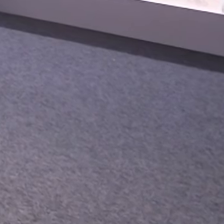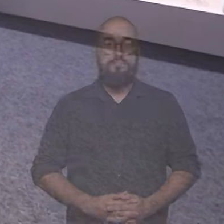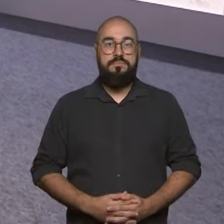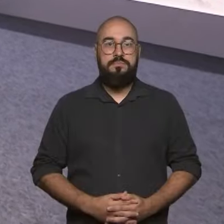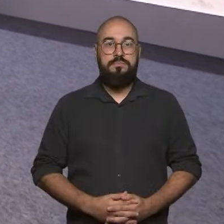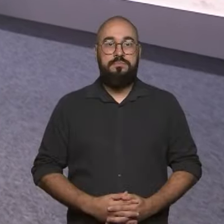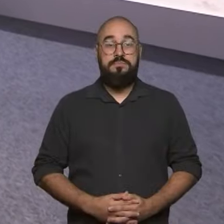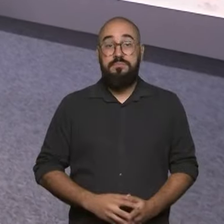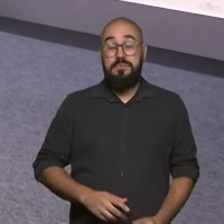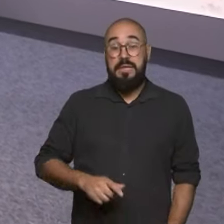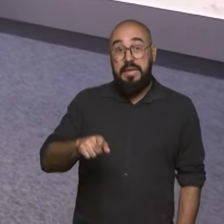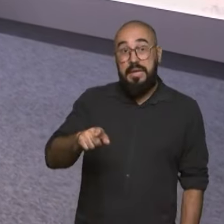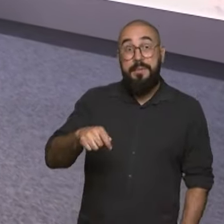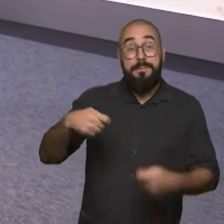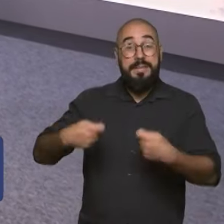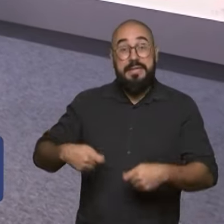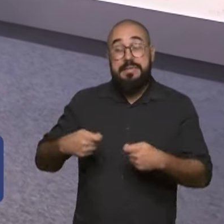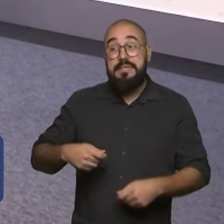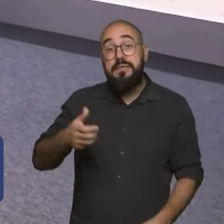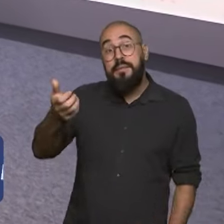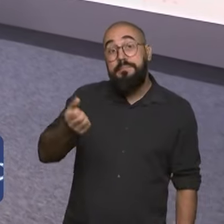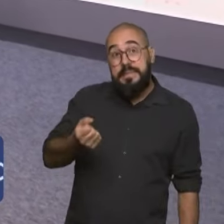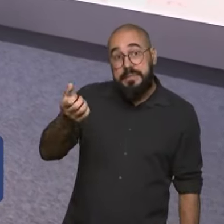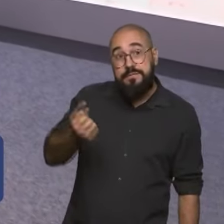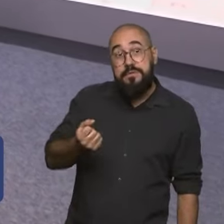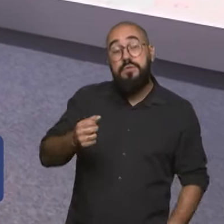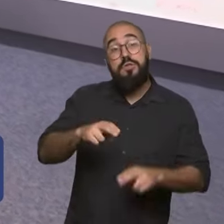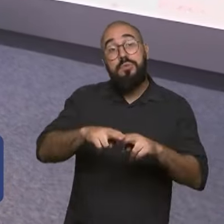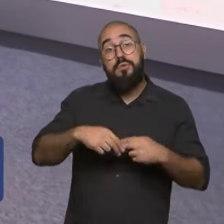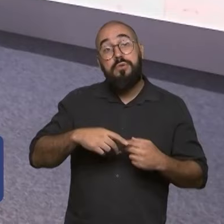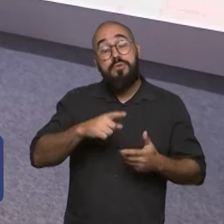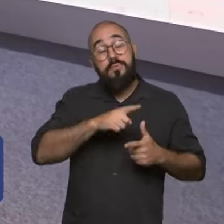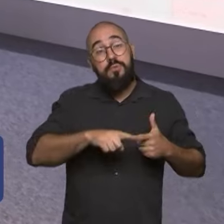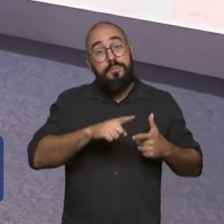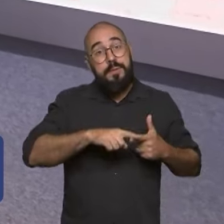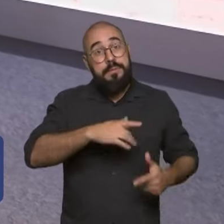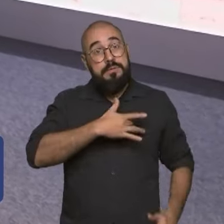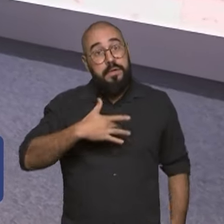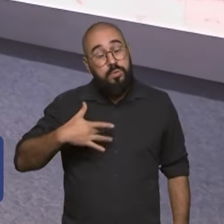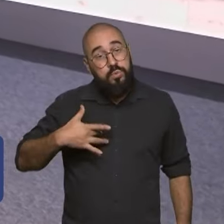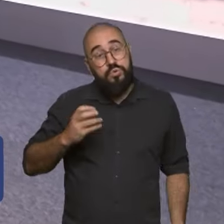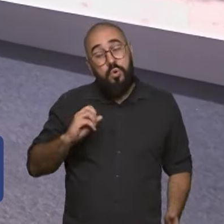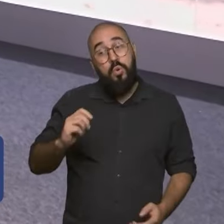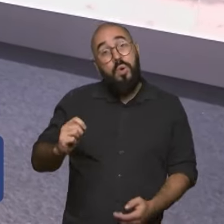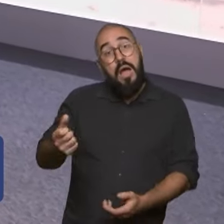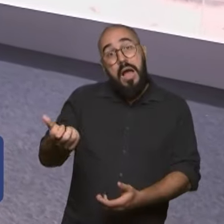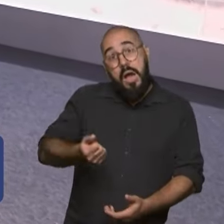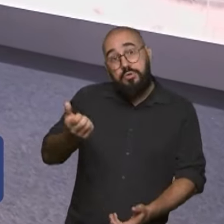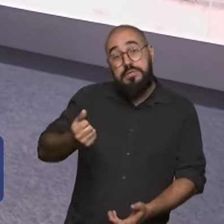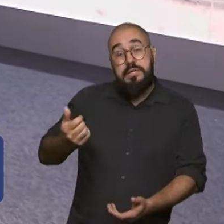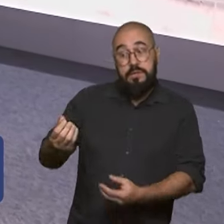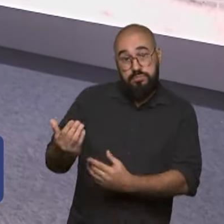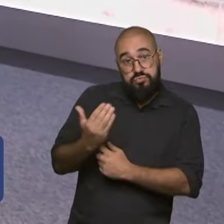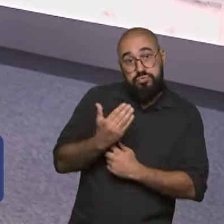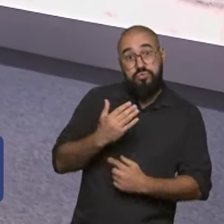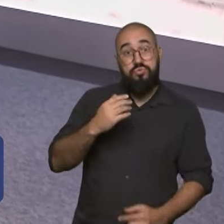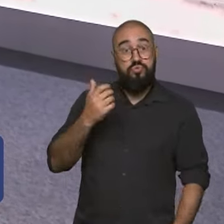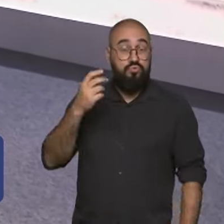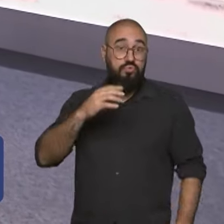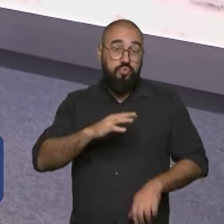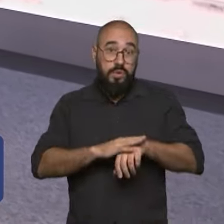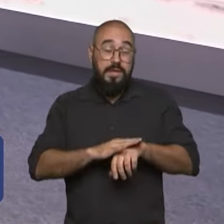Quem precisa dar entrada no pedido de benefício por incapacidade temporária ou auxílio-doença agora pode fazer o requerimento em